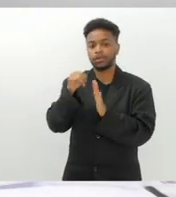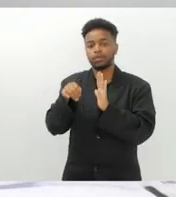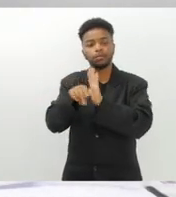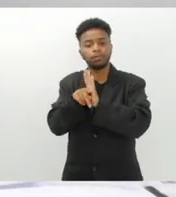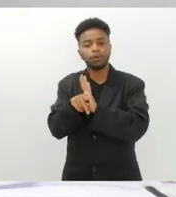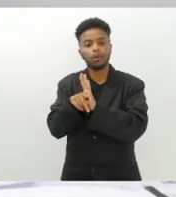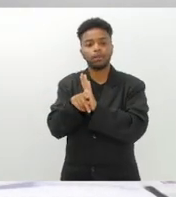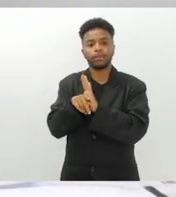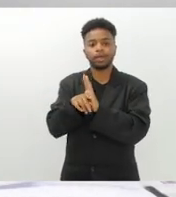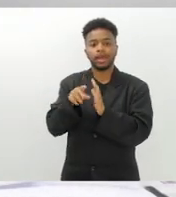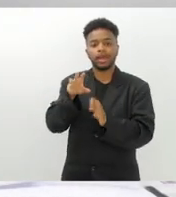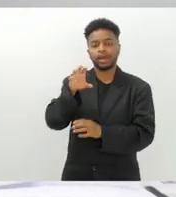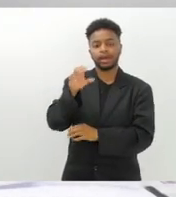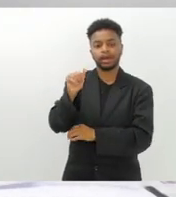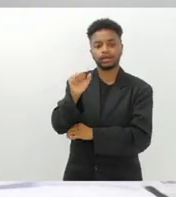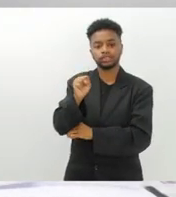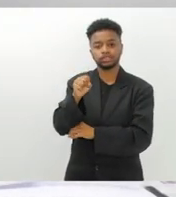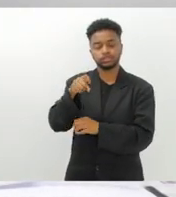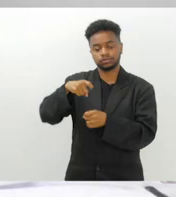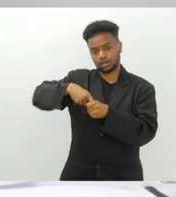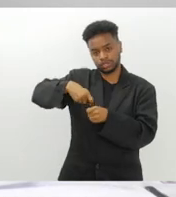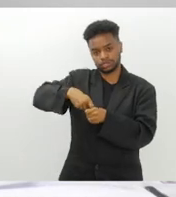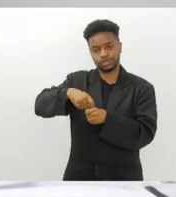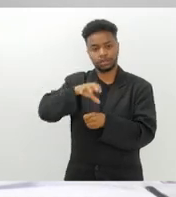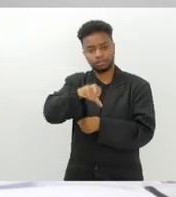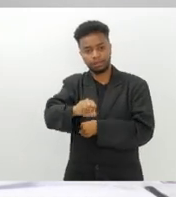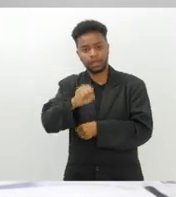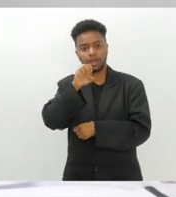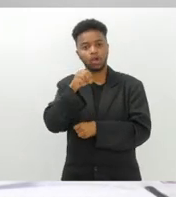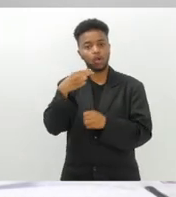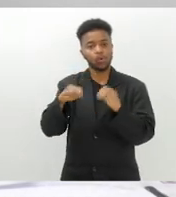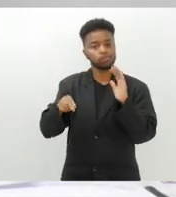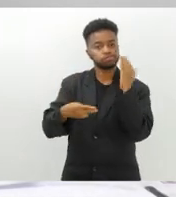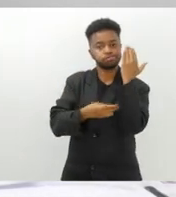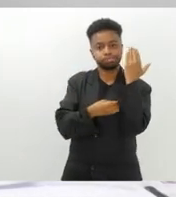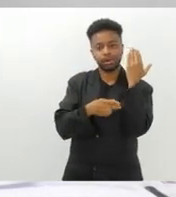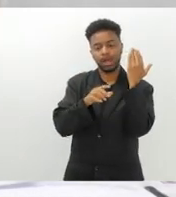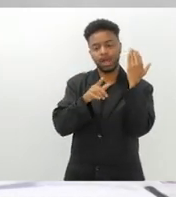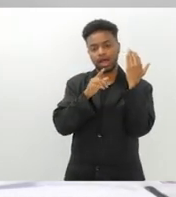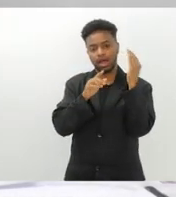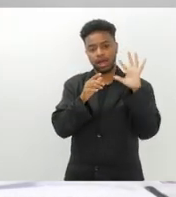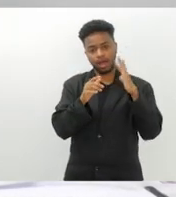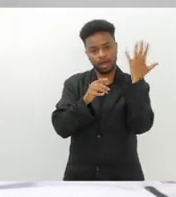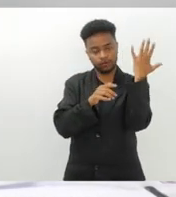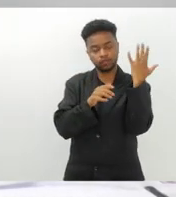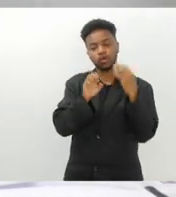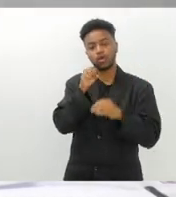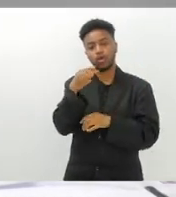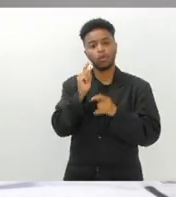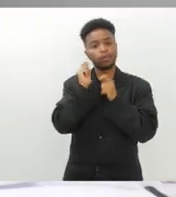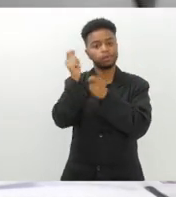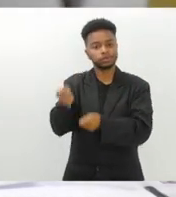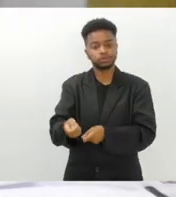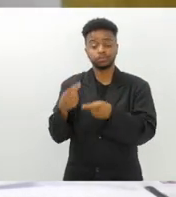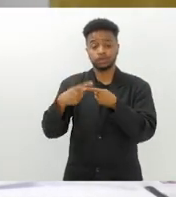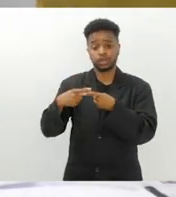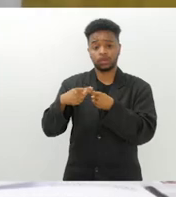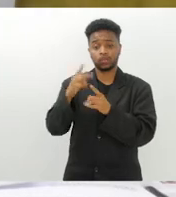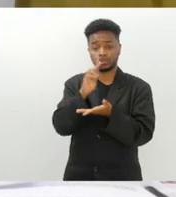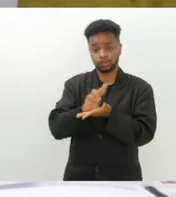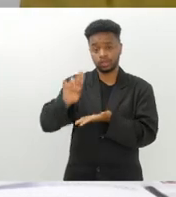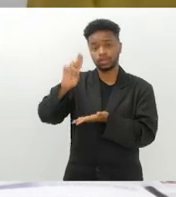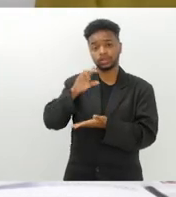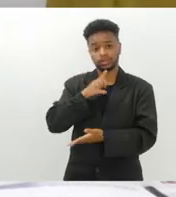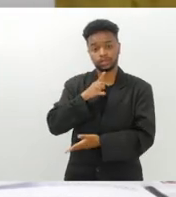de seringueiros, etc., de pescadores. E assim foi, porque a universidade tinha CNPJ, tinha advogado,